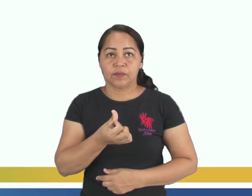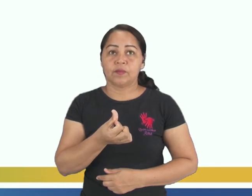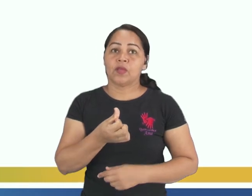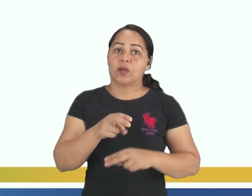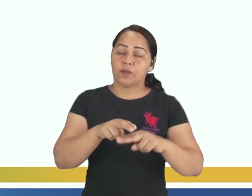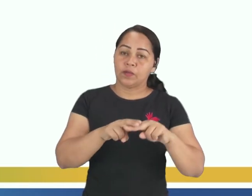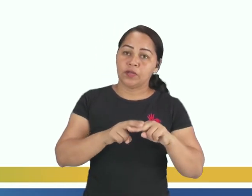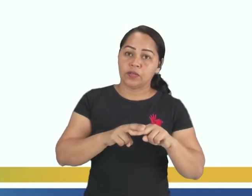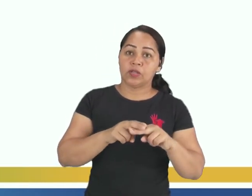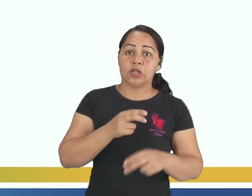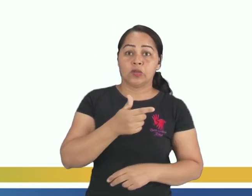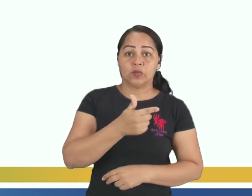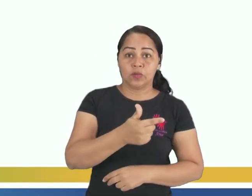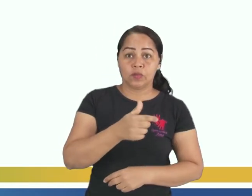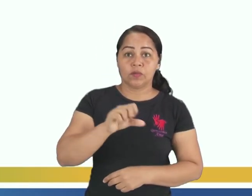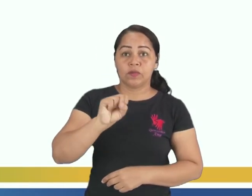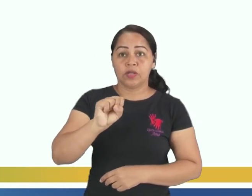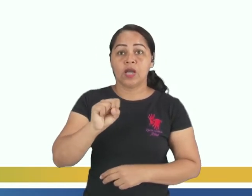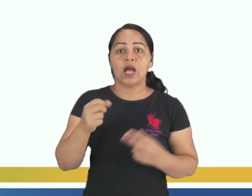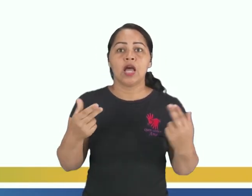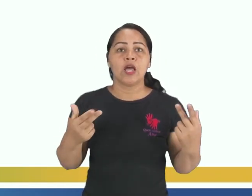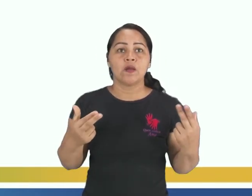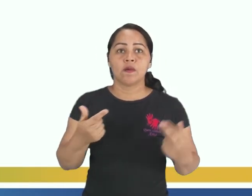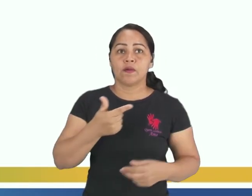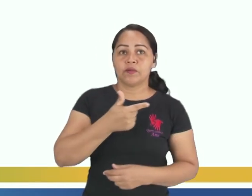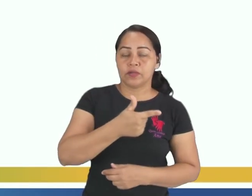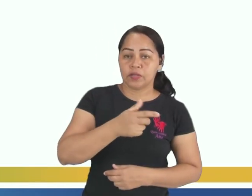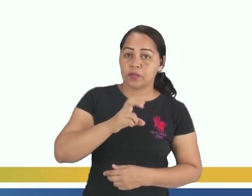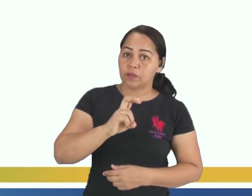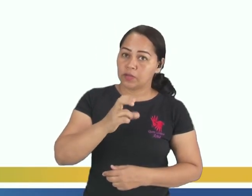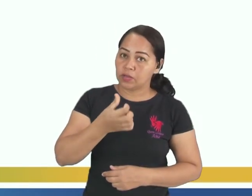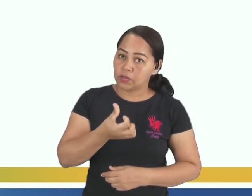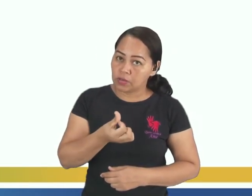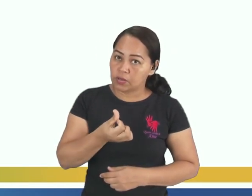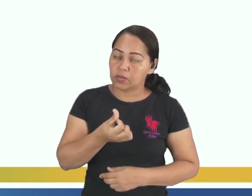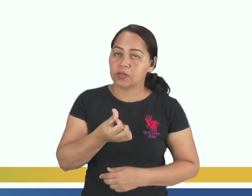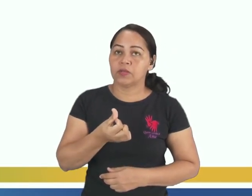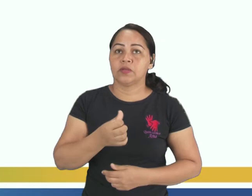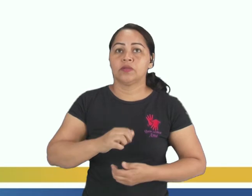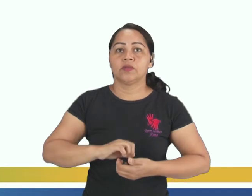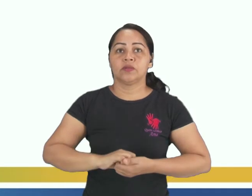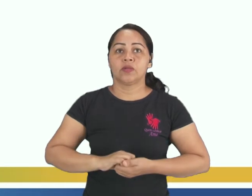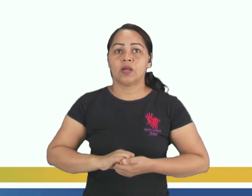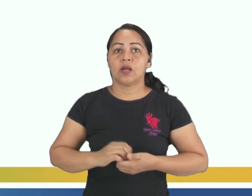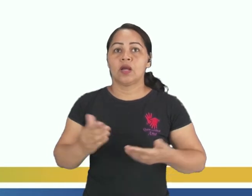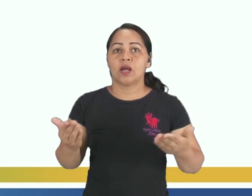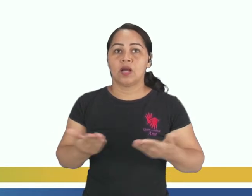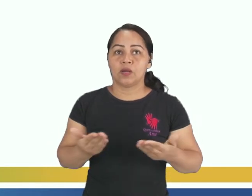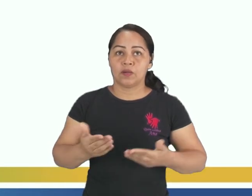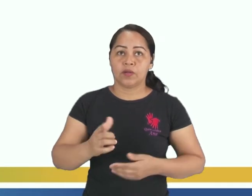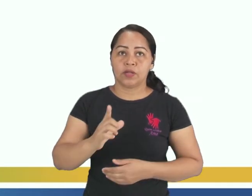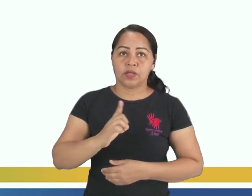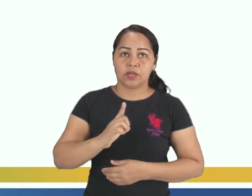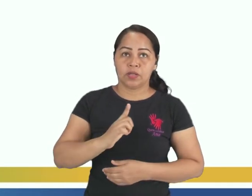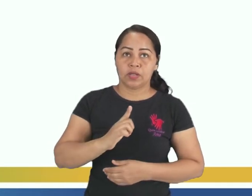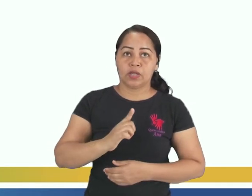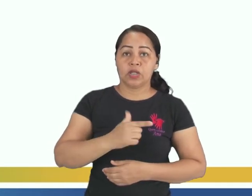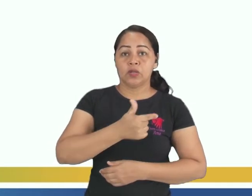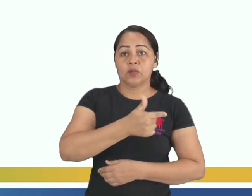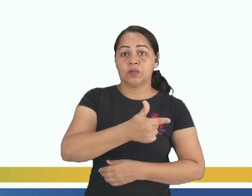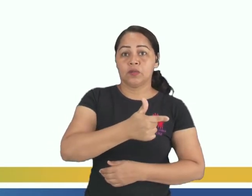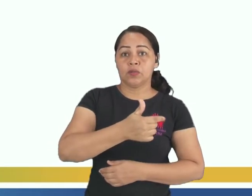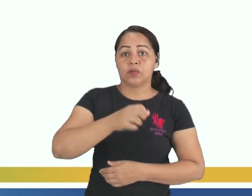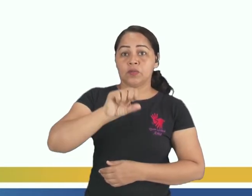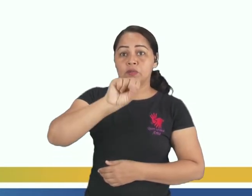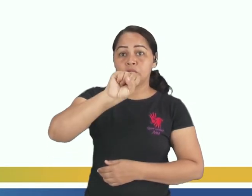a 8, não se esqueça, gente, é 256, tá? Então, ó, o que eu posso fazer aqui? Eu tenho raiz quarta de 2